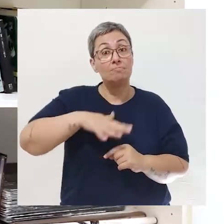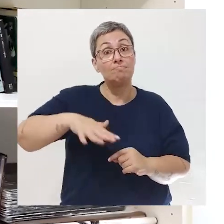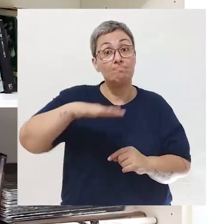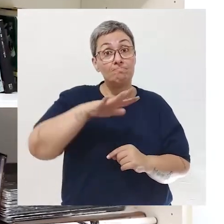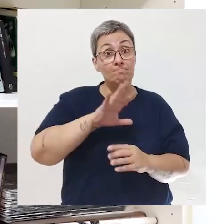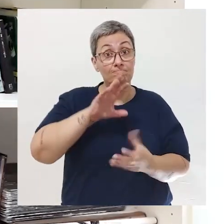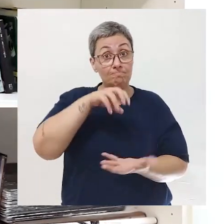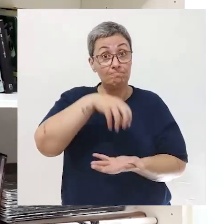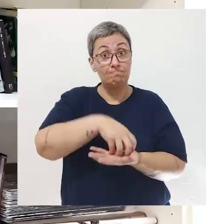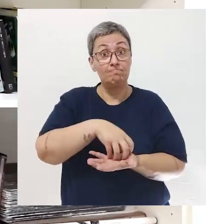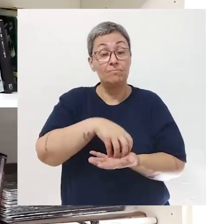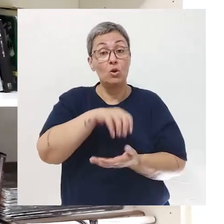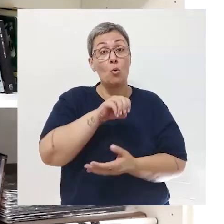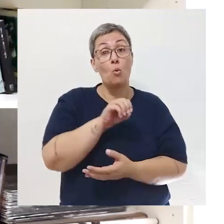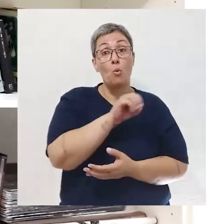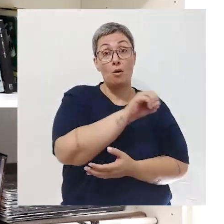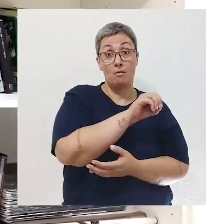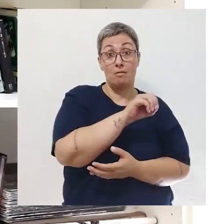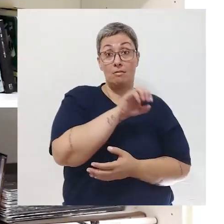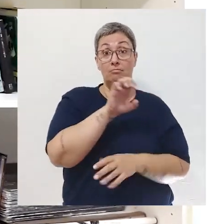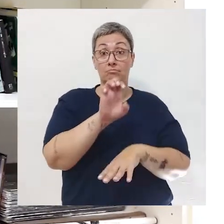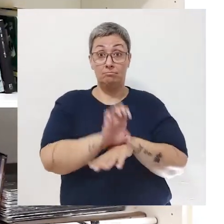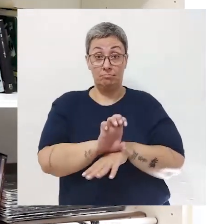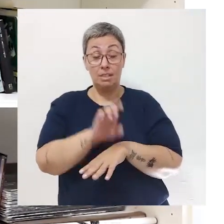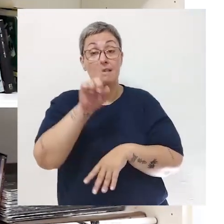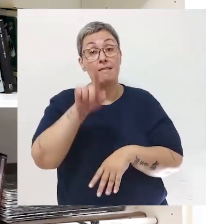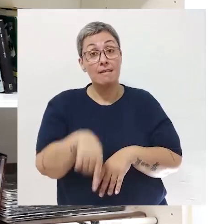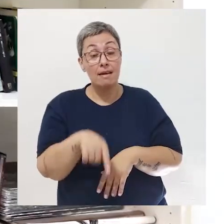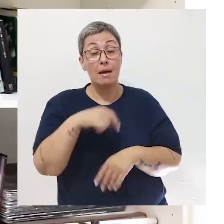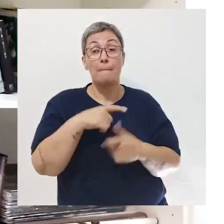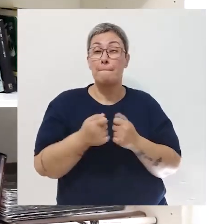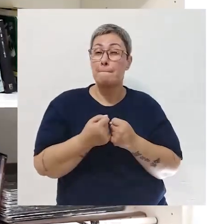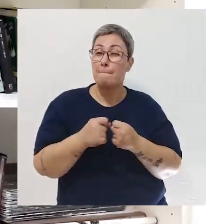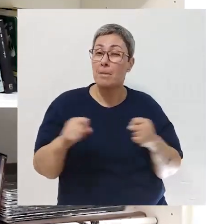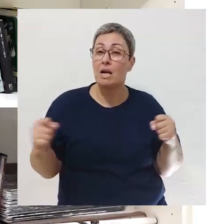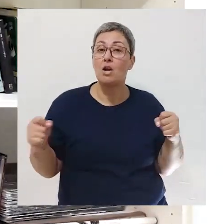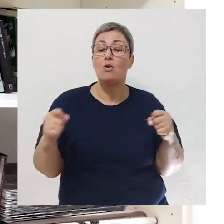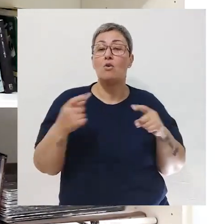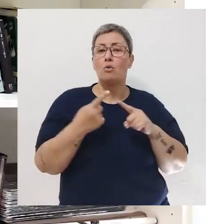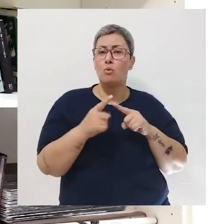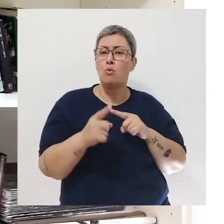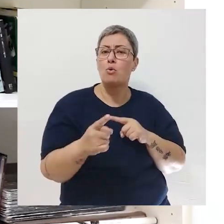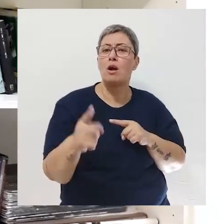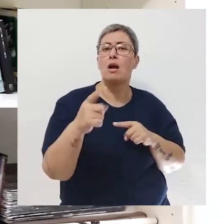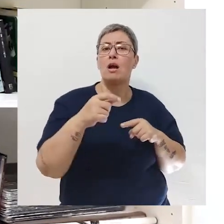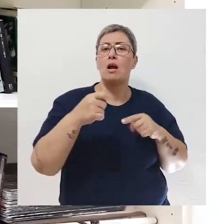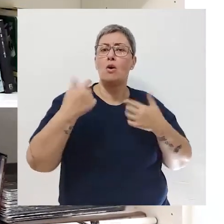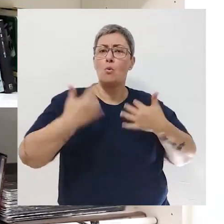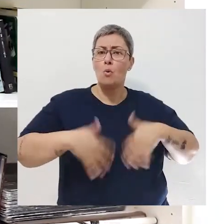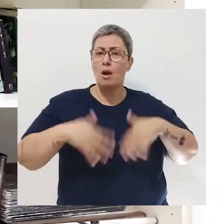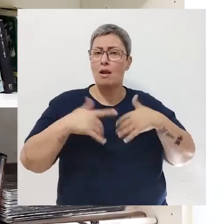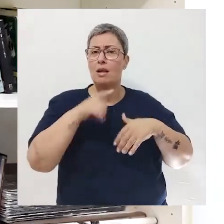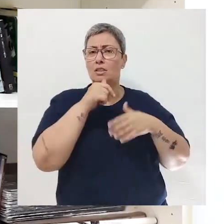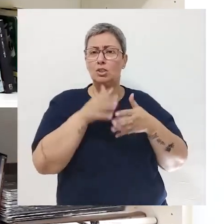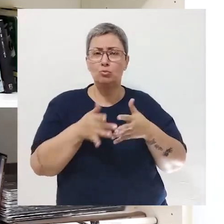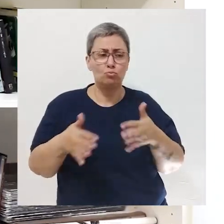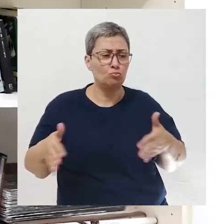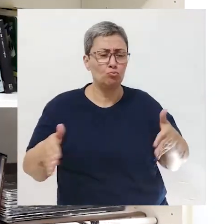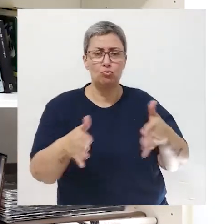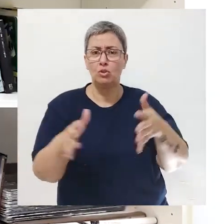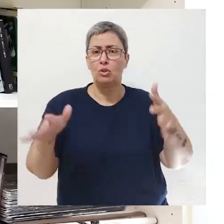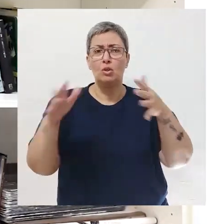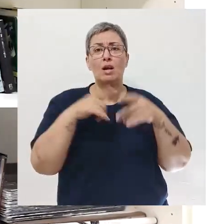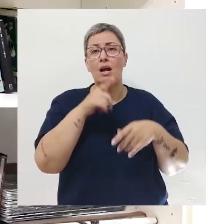região central e oeste do estado. Ela é a maior extensão e quantidade de rios e de